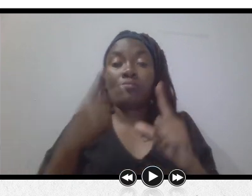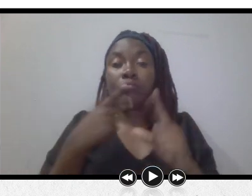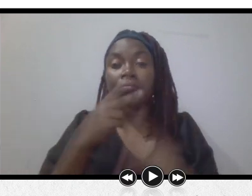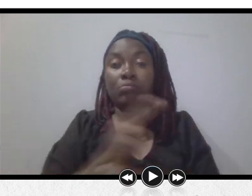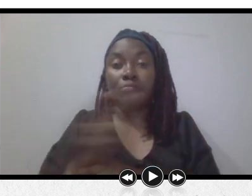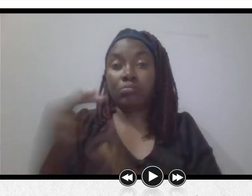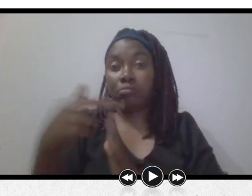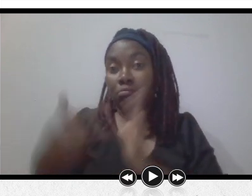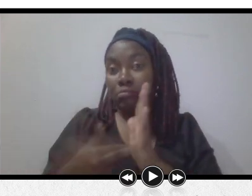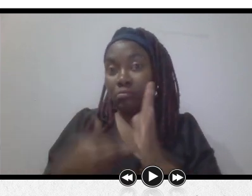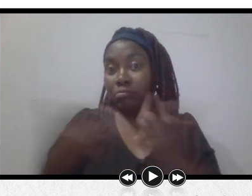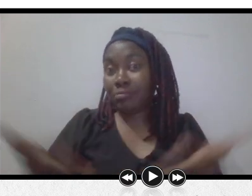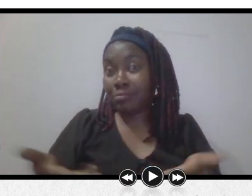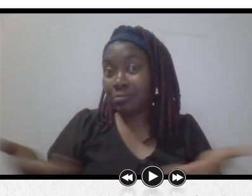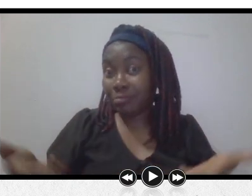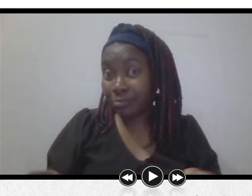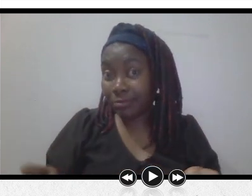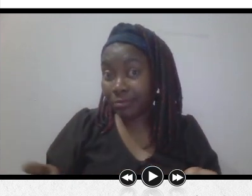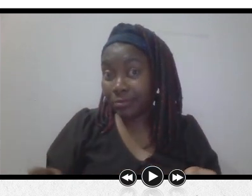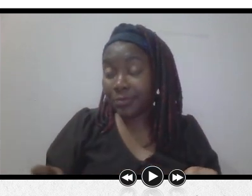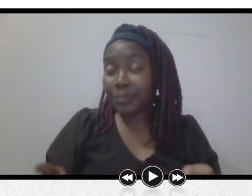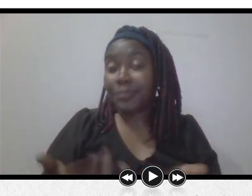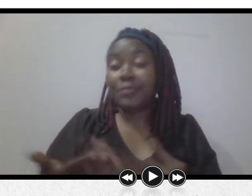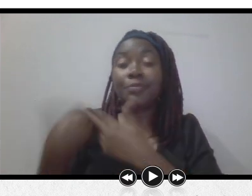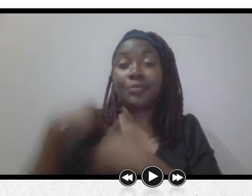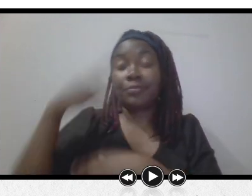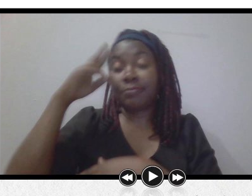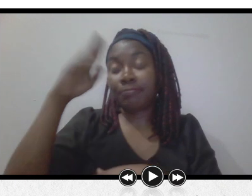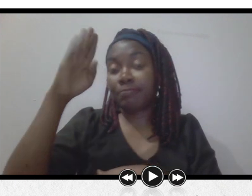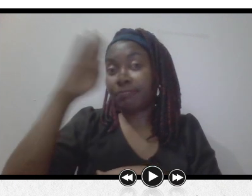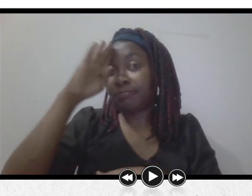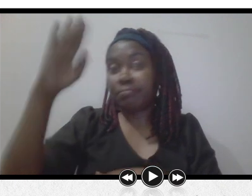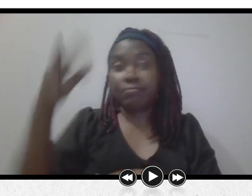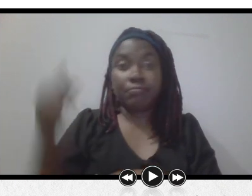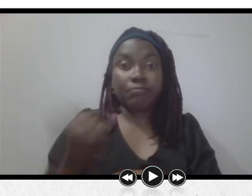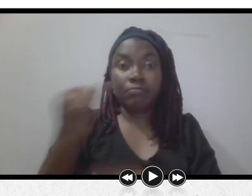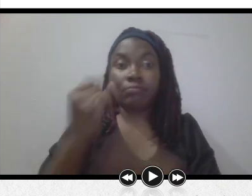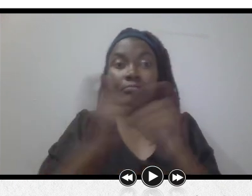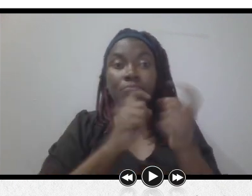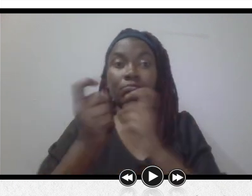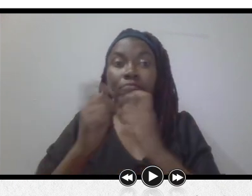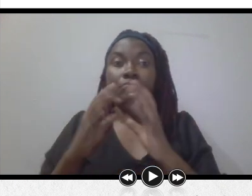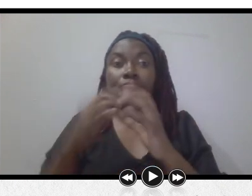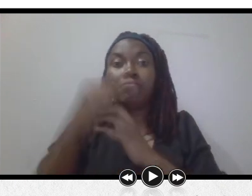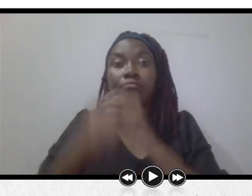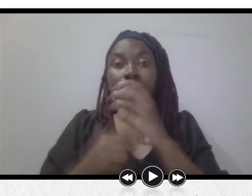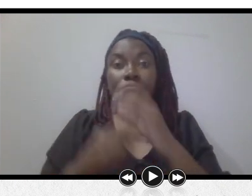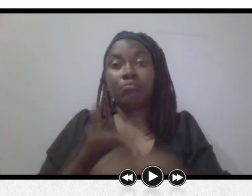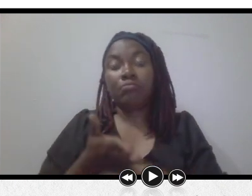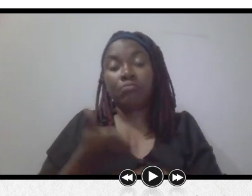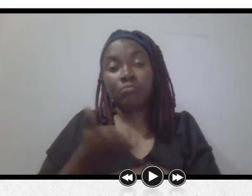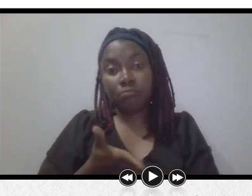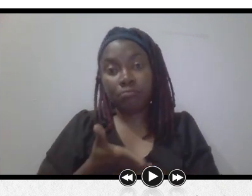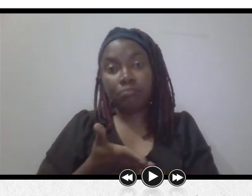do saneamento ocupa atualmente um papel de extrema relevância nas discussões sobre a universalização de acesso que eu